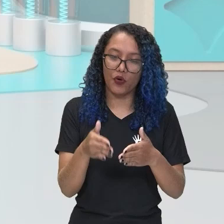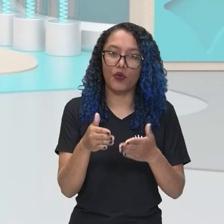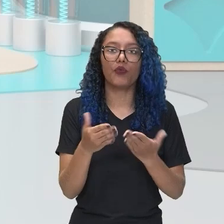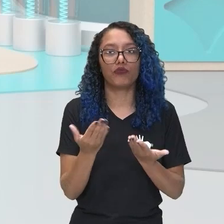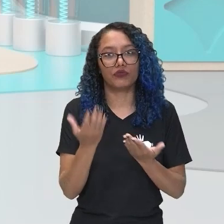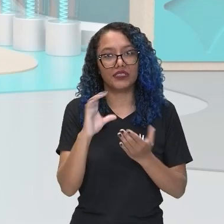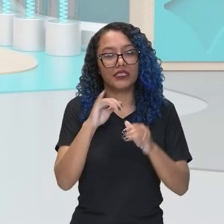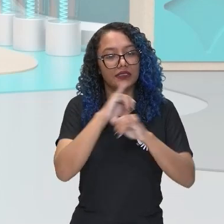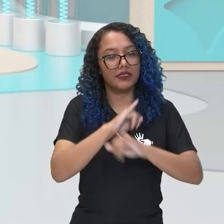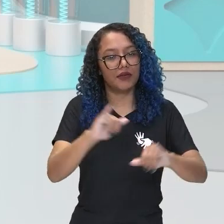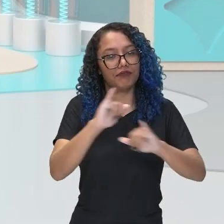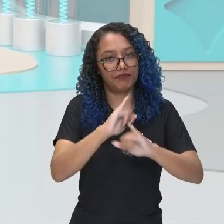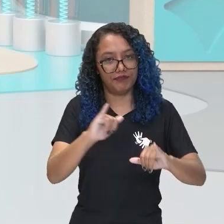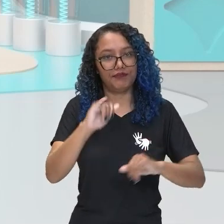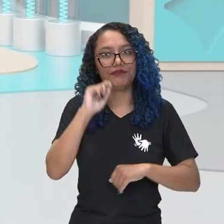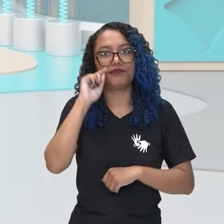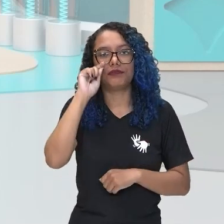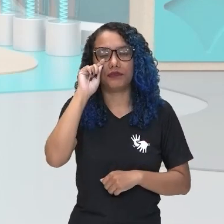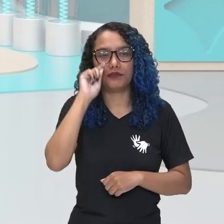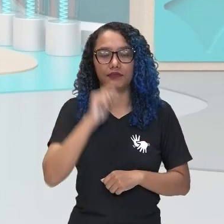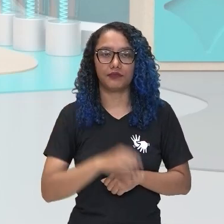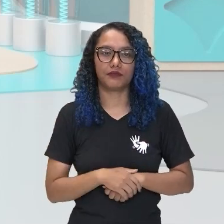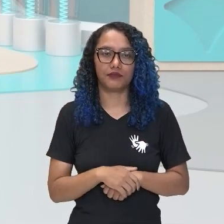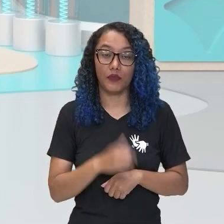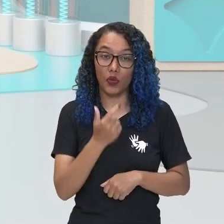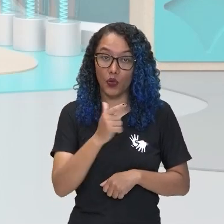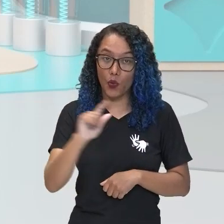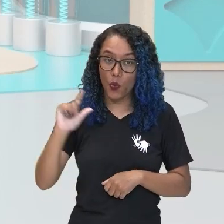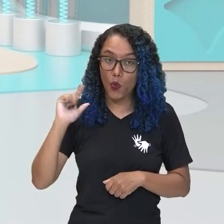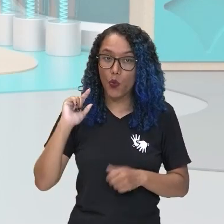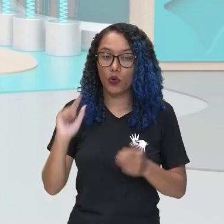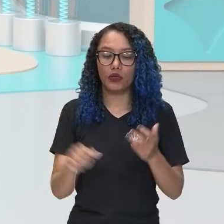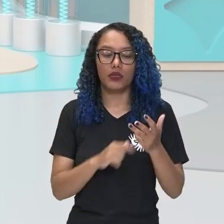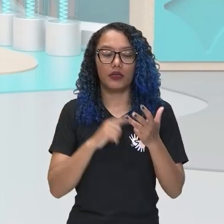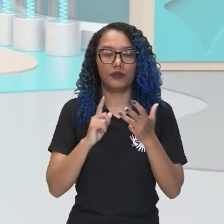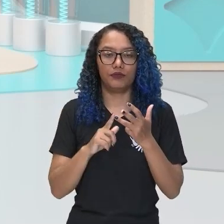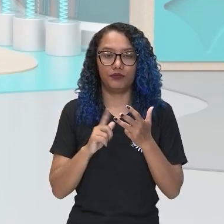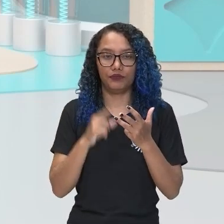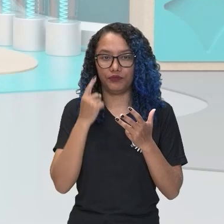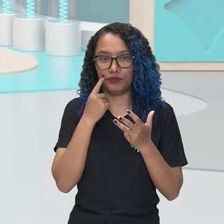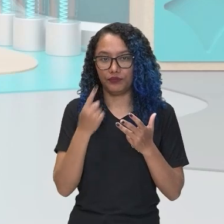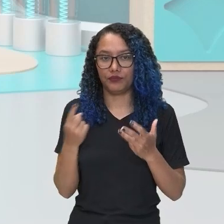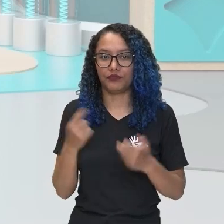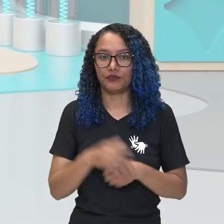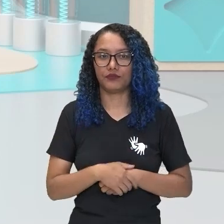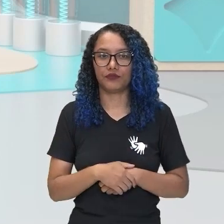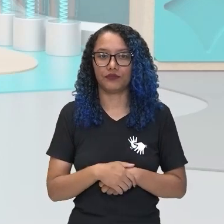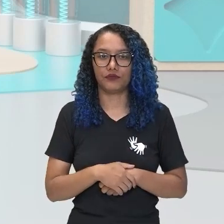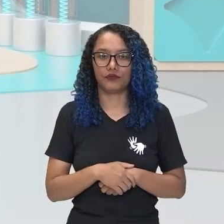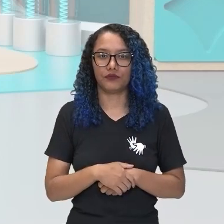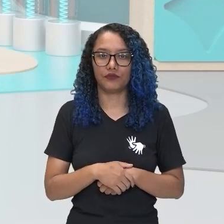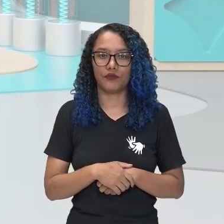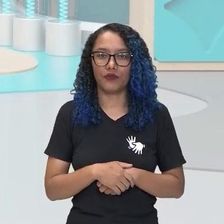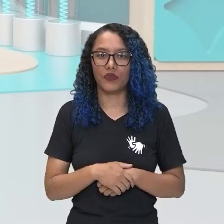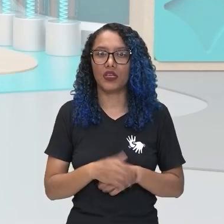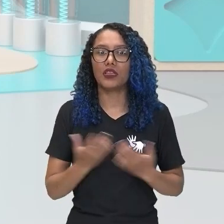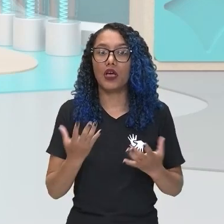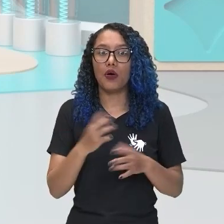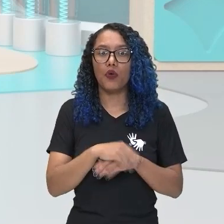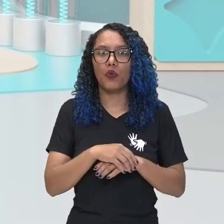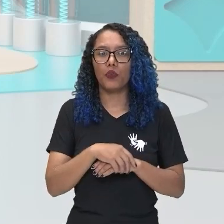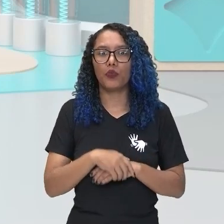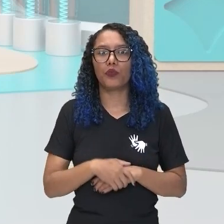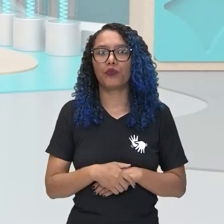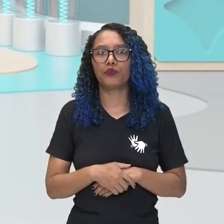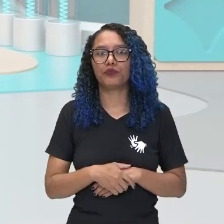divulgação desses conhecimentos. Temos mais características do texto de divulgação científica. Os suportes, ou seja,